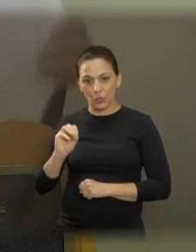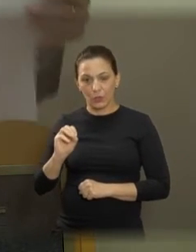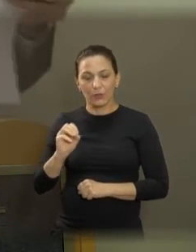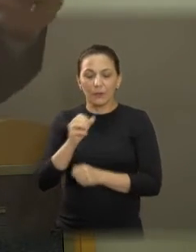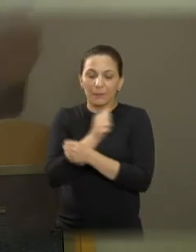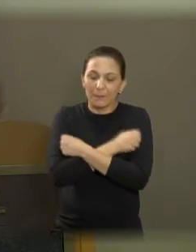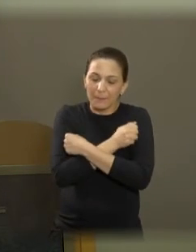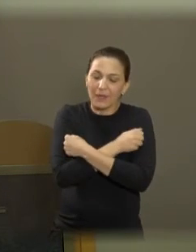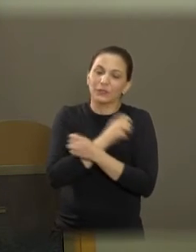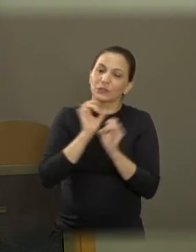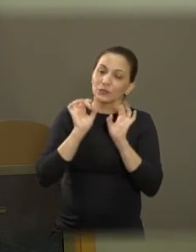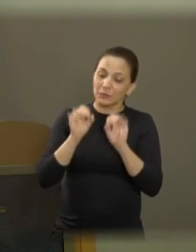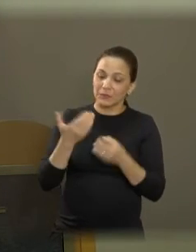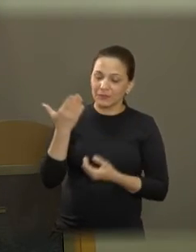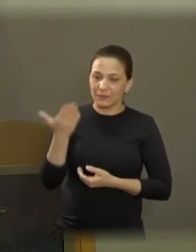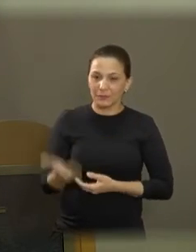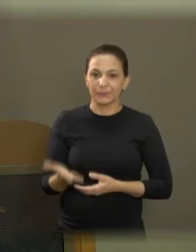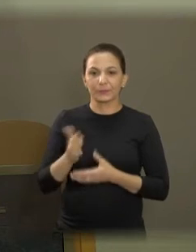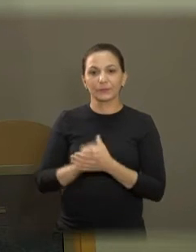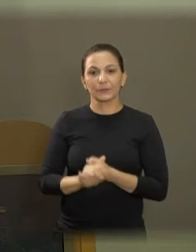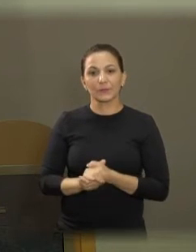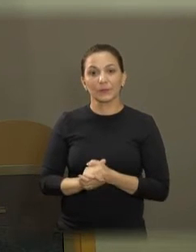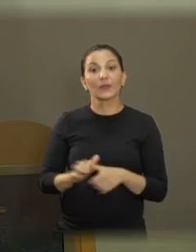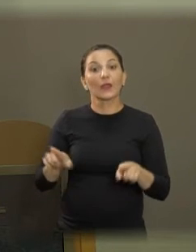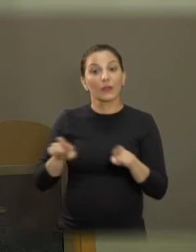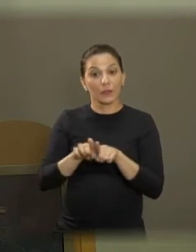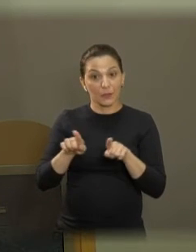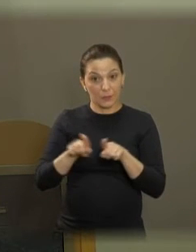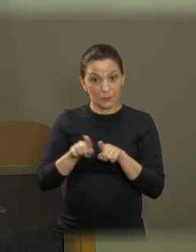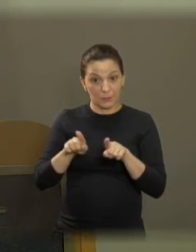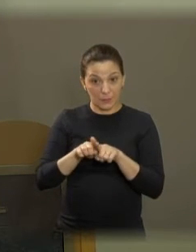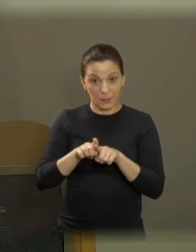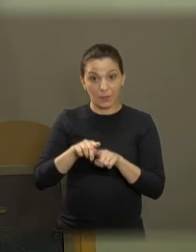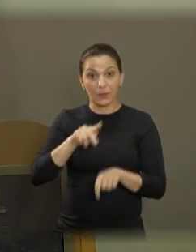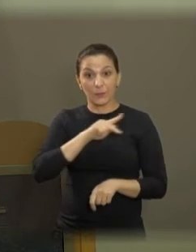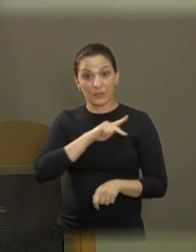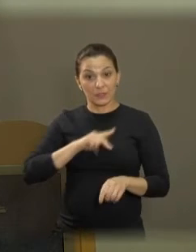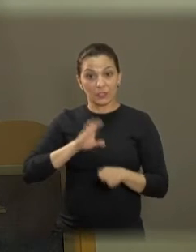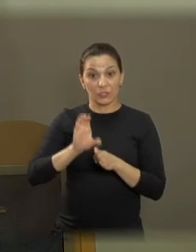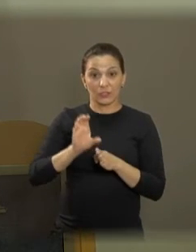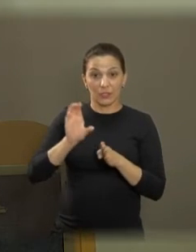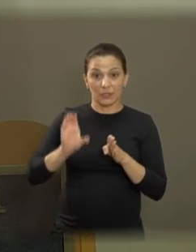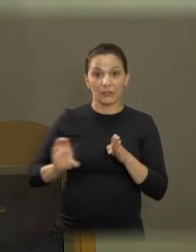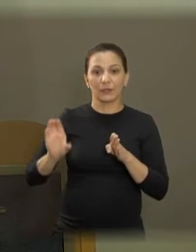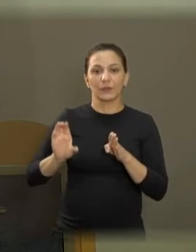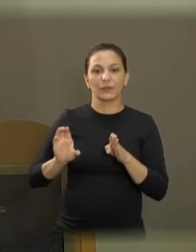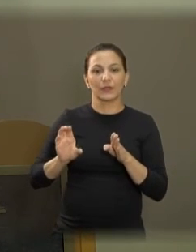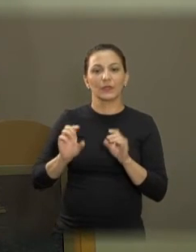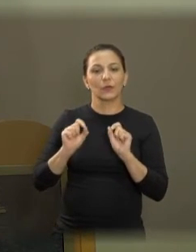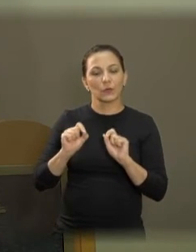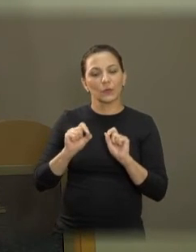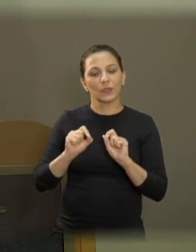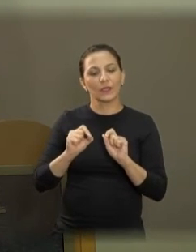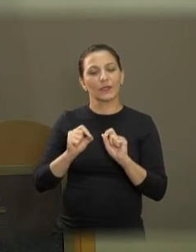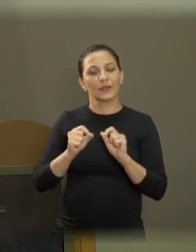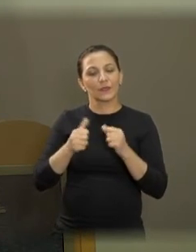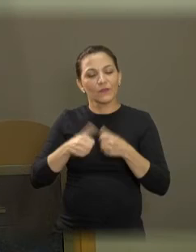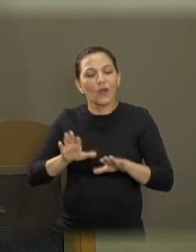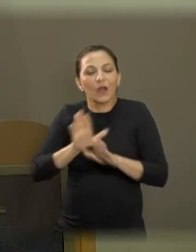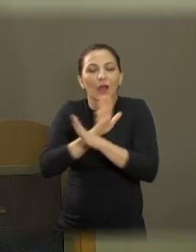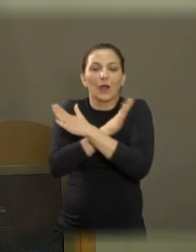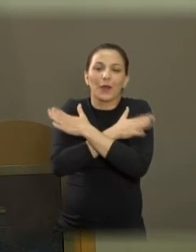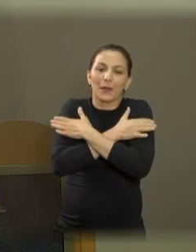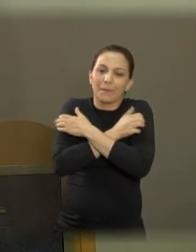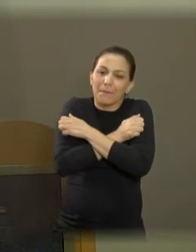professor nesta noite. E o presidente da Câmara, vereador Tenente Santana, pediu também para deixar aqui um abraço muito